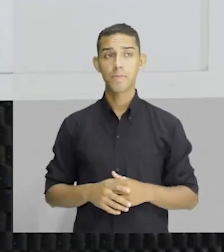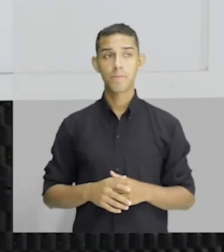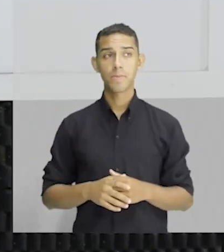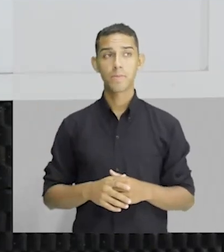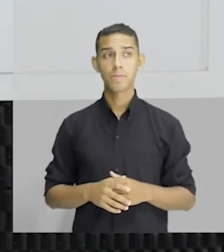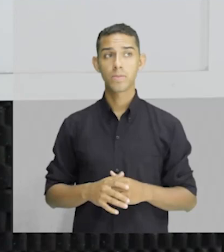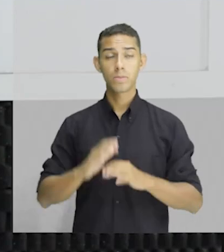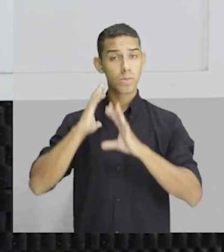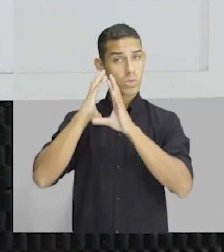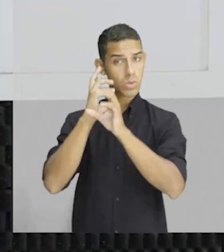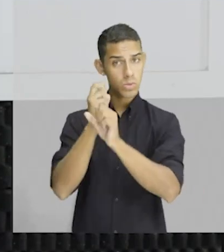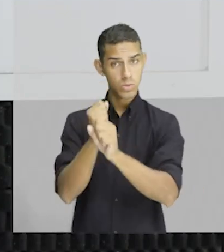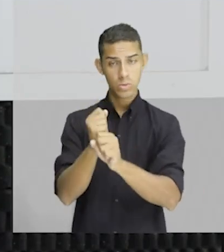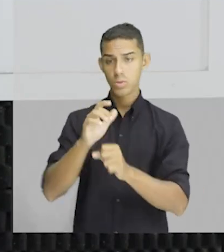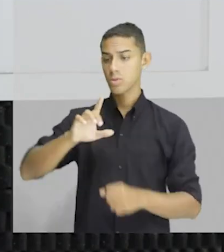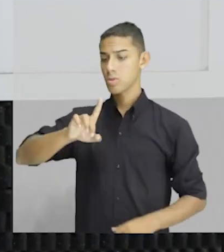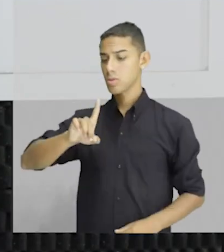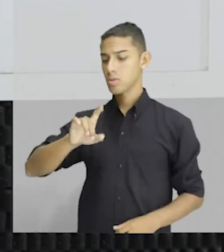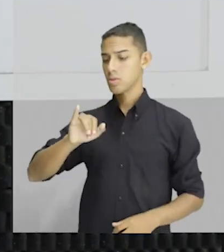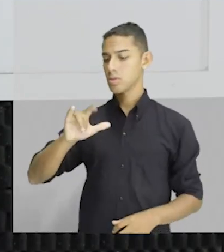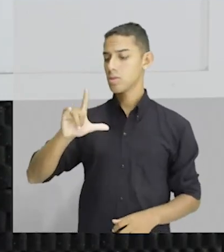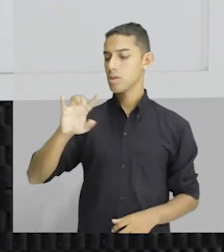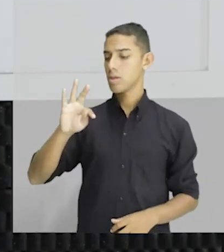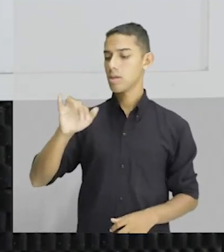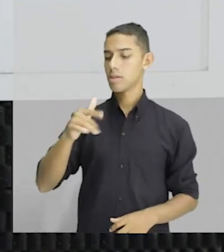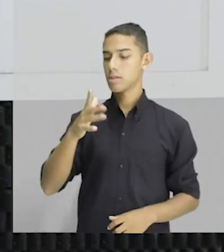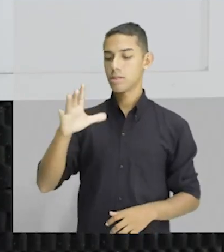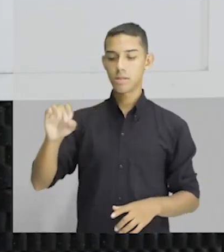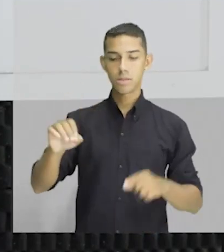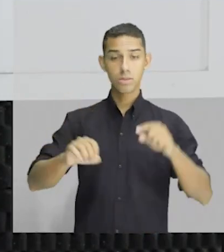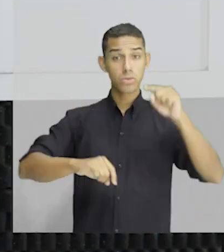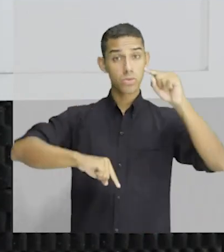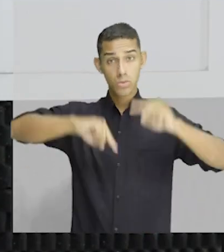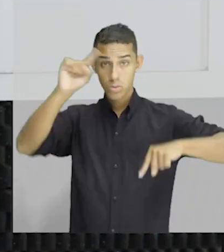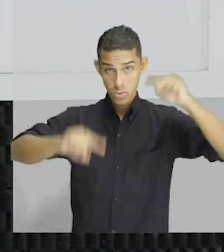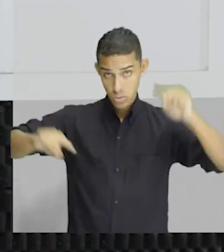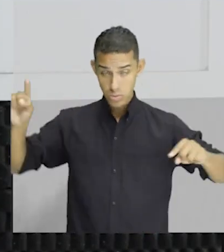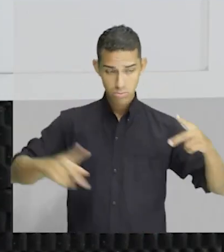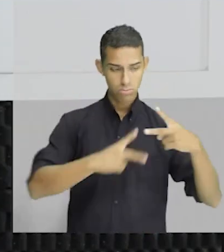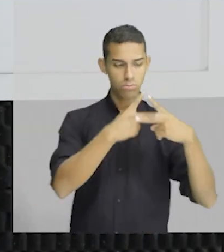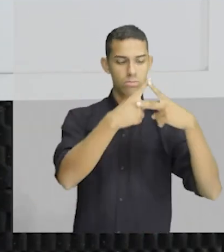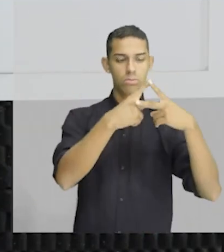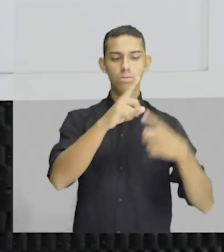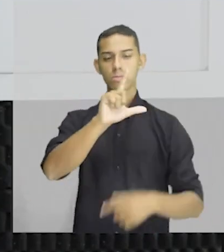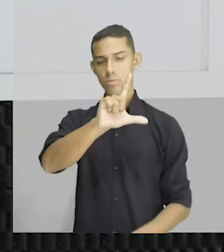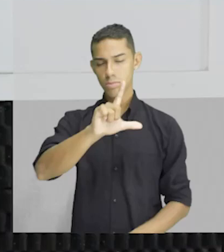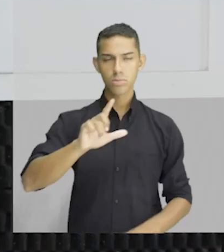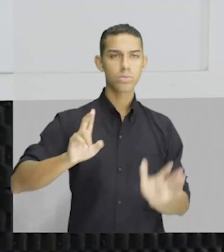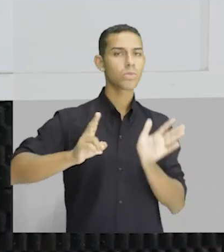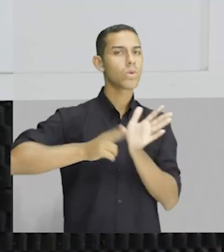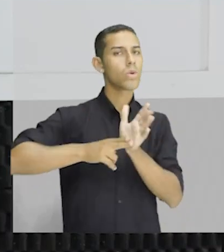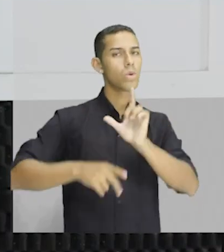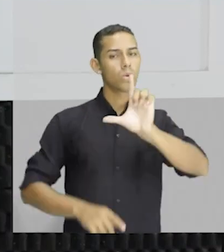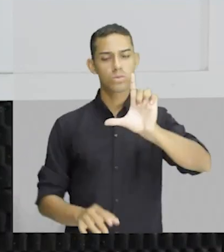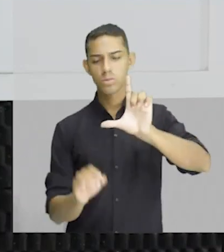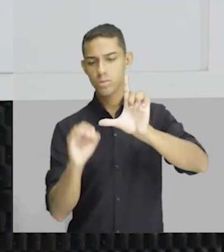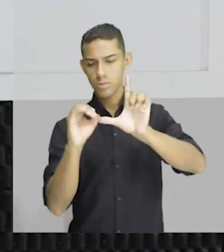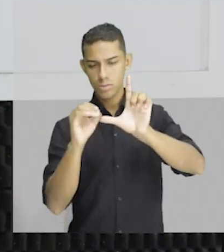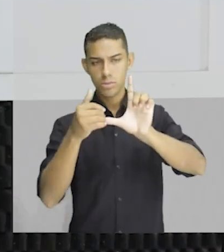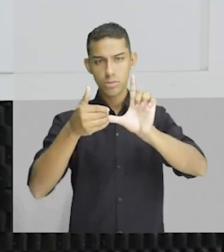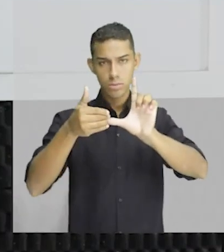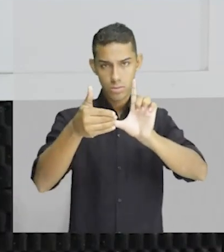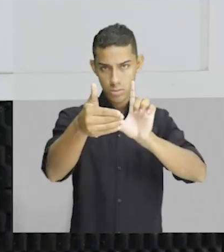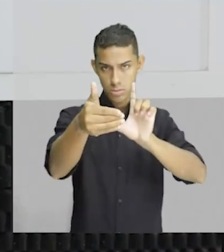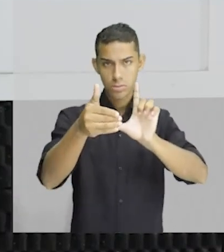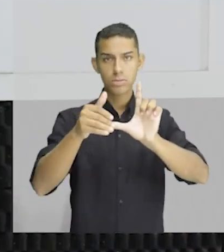Vamos calcular a dilatação desse latão. Variação do comprimento do latão vai ser igual ao comprimento inicial do